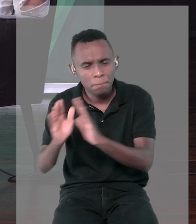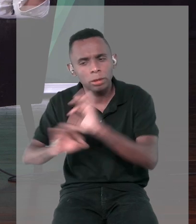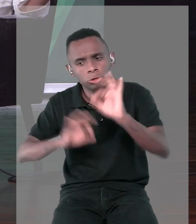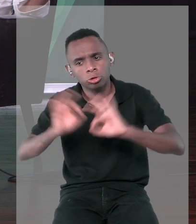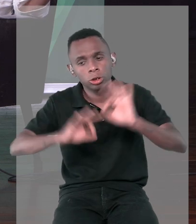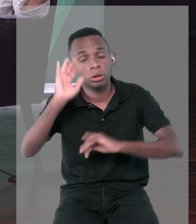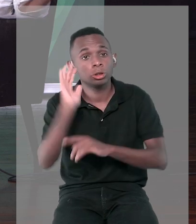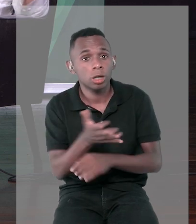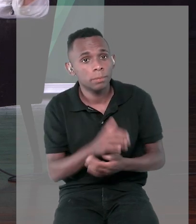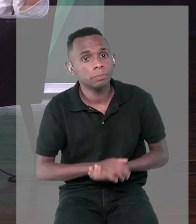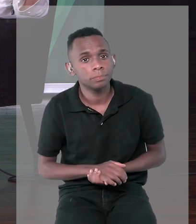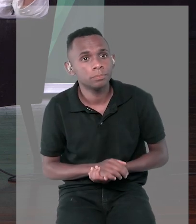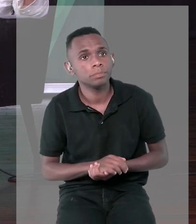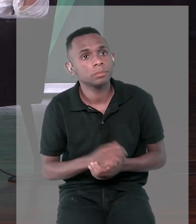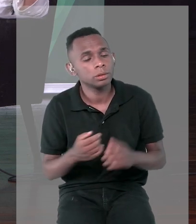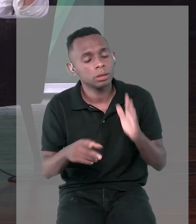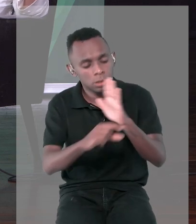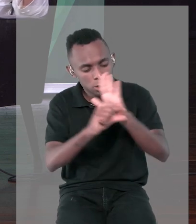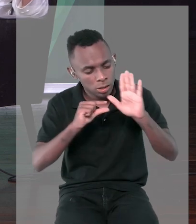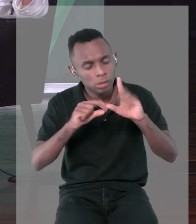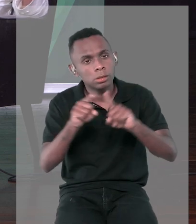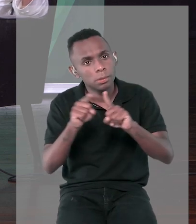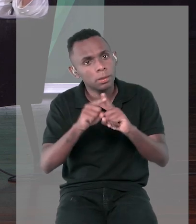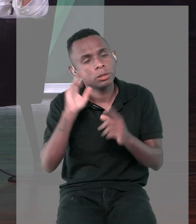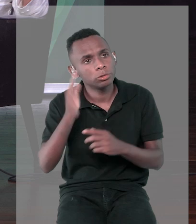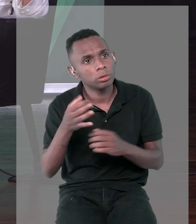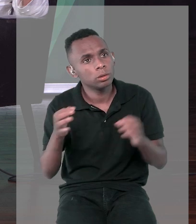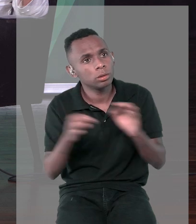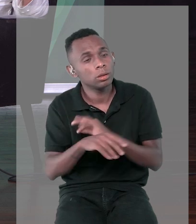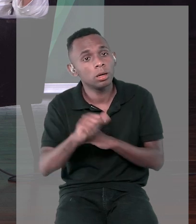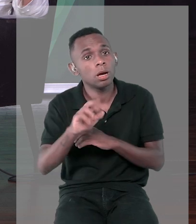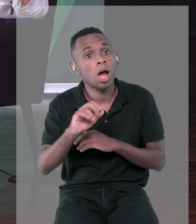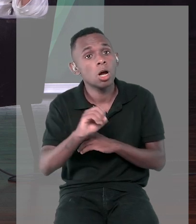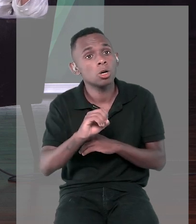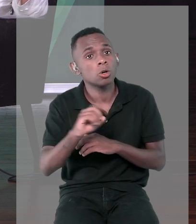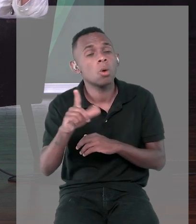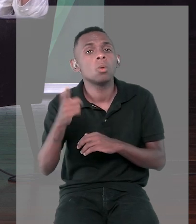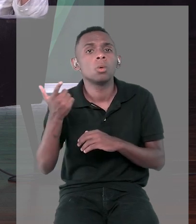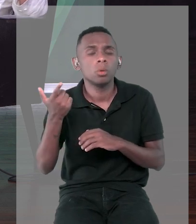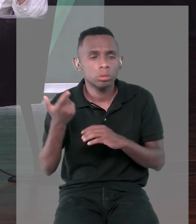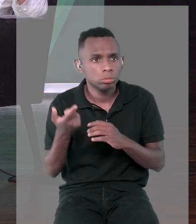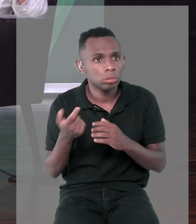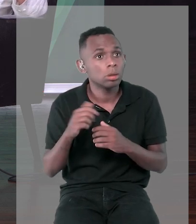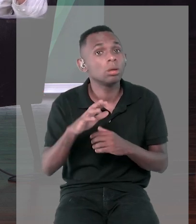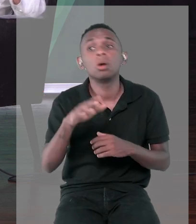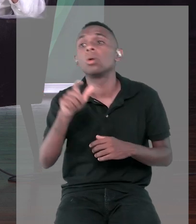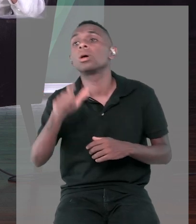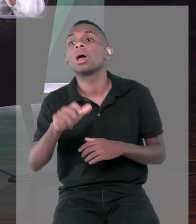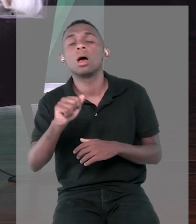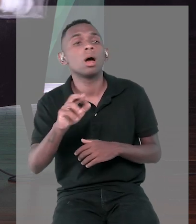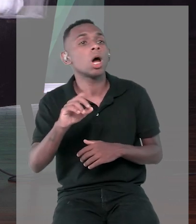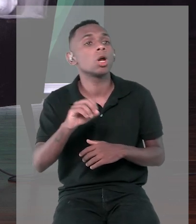dele, notas de pontapé, né? O Arnaud vai publicar? Não, acontece... Cadê o Arnaud?